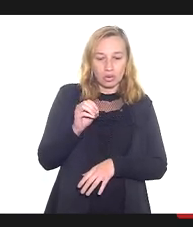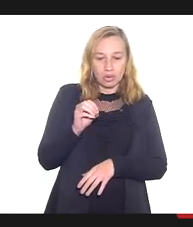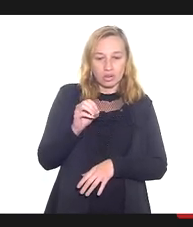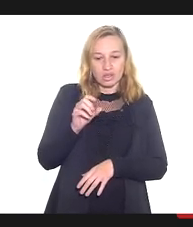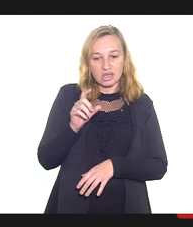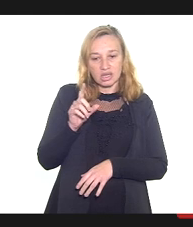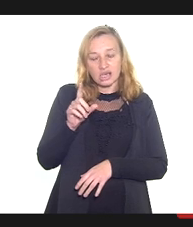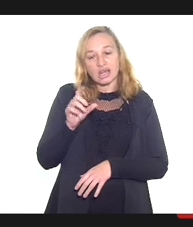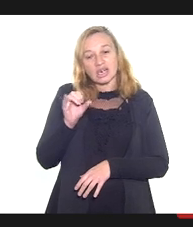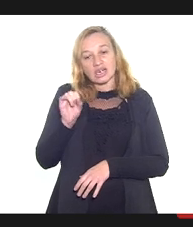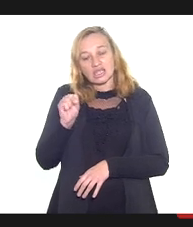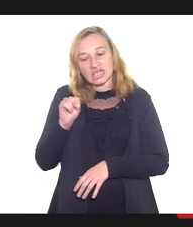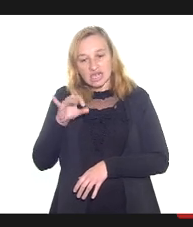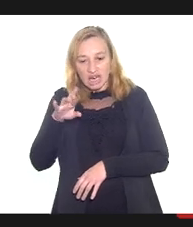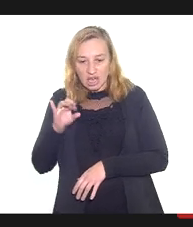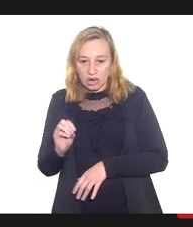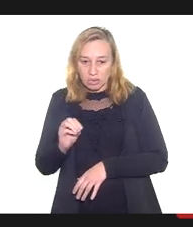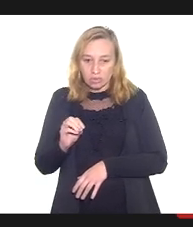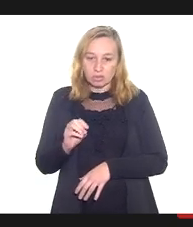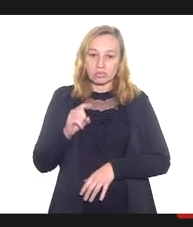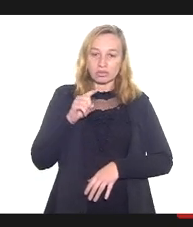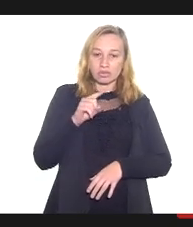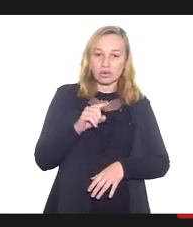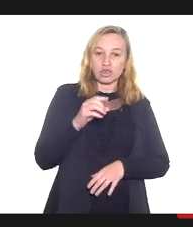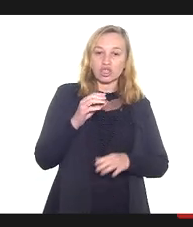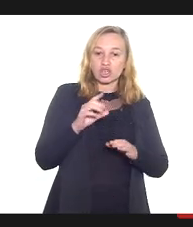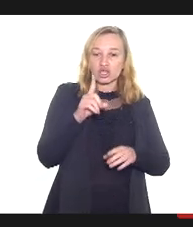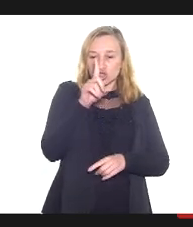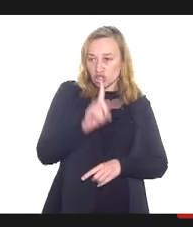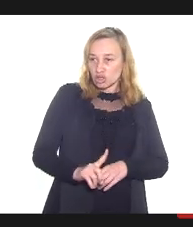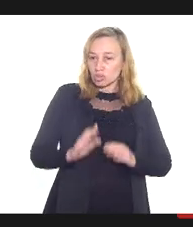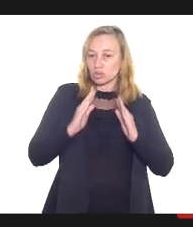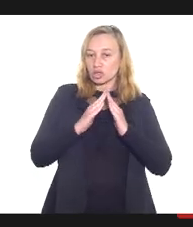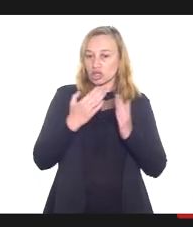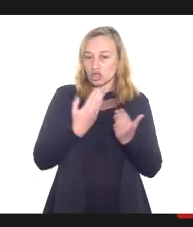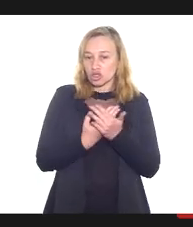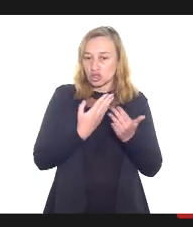da AGB Niterói por mais de uma gestão, é um colega da UF.